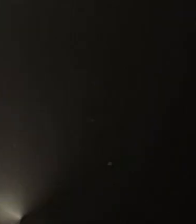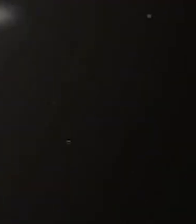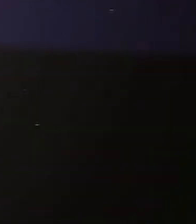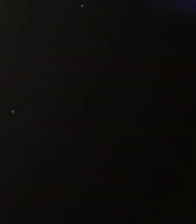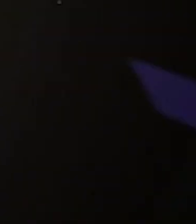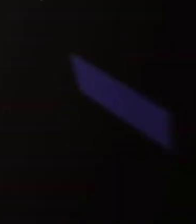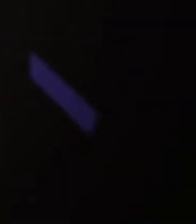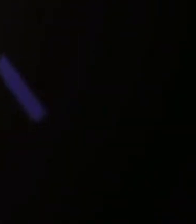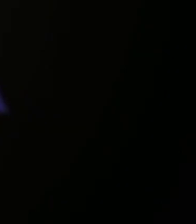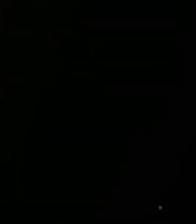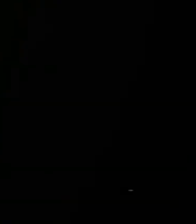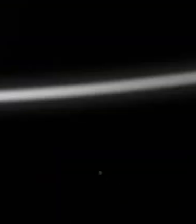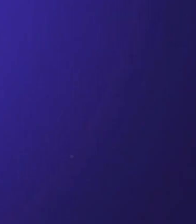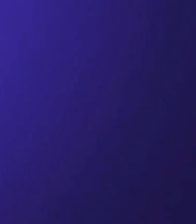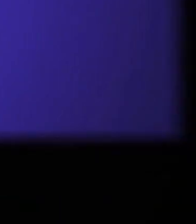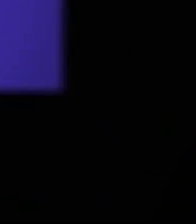E aí